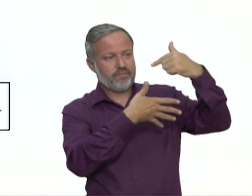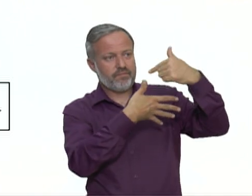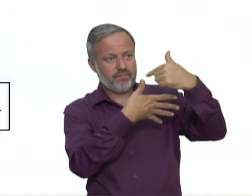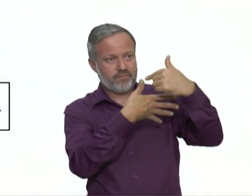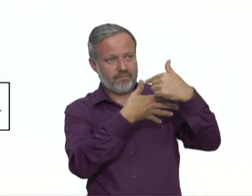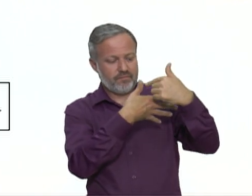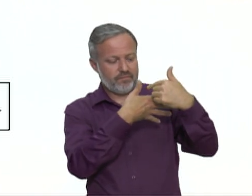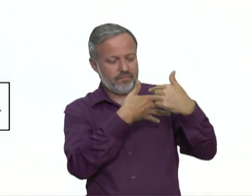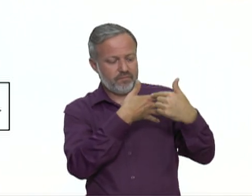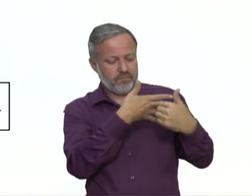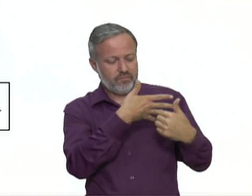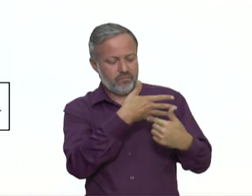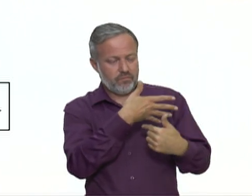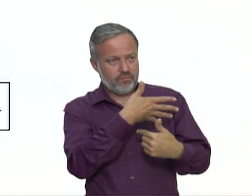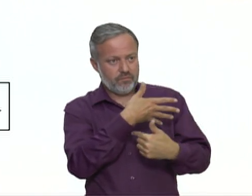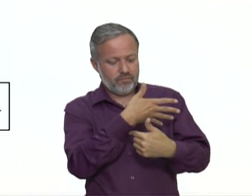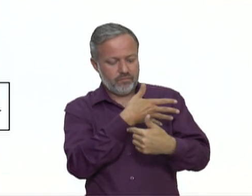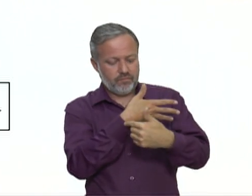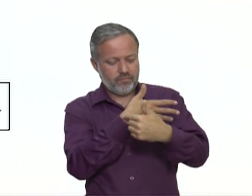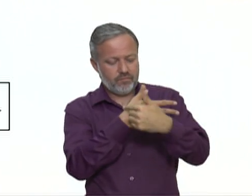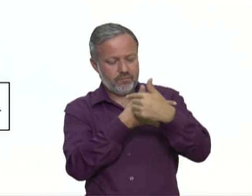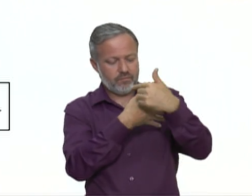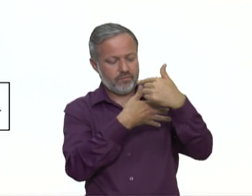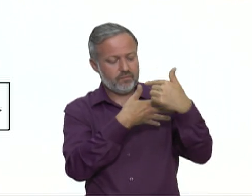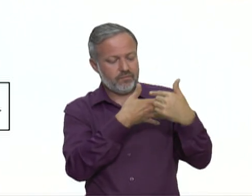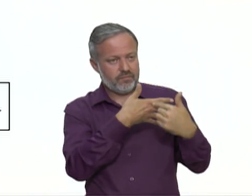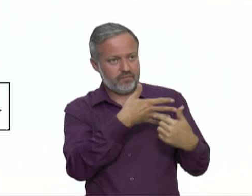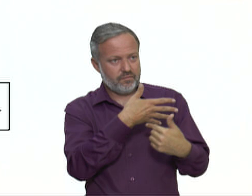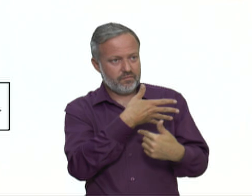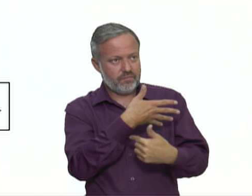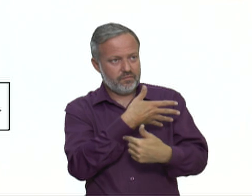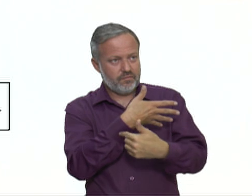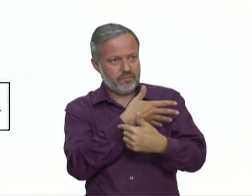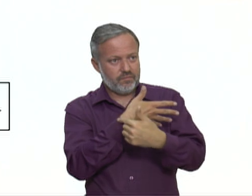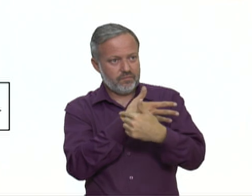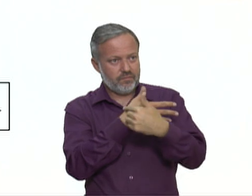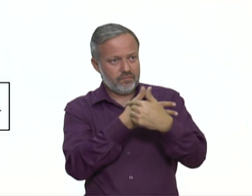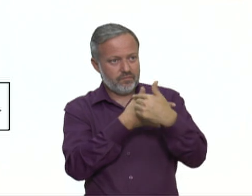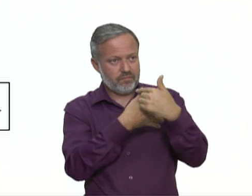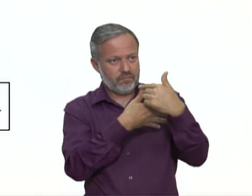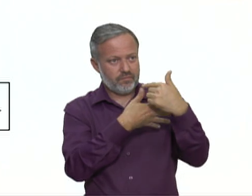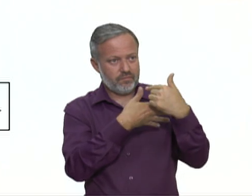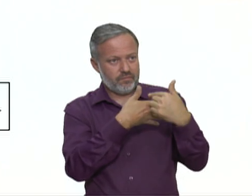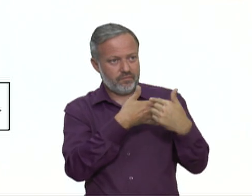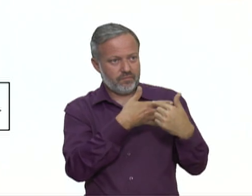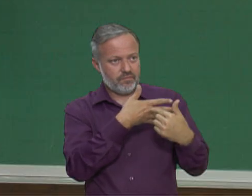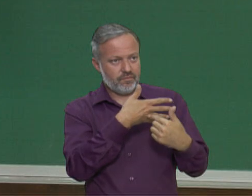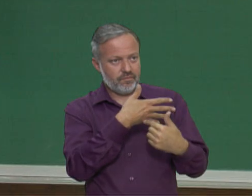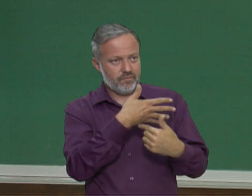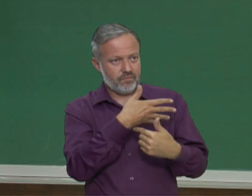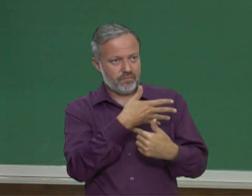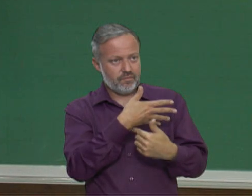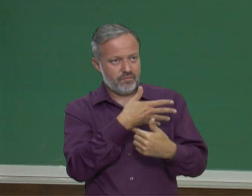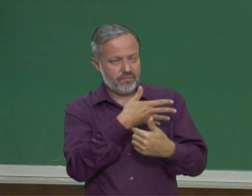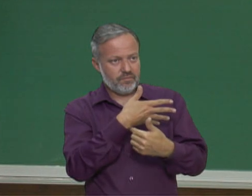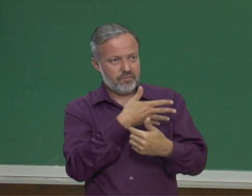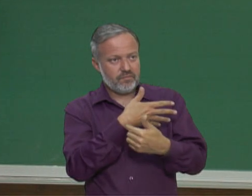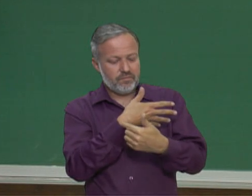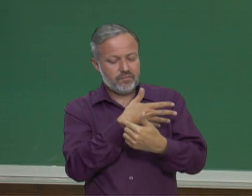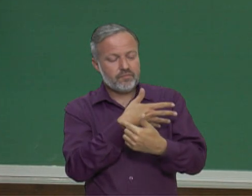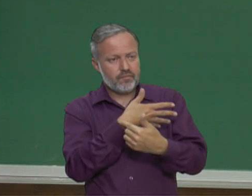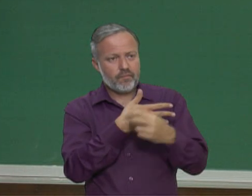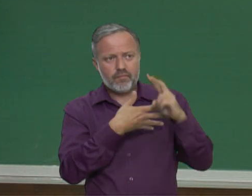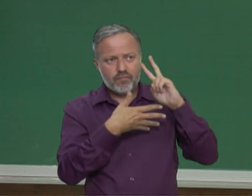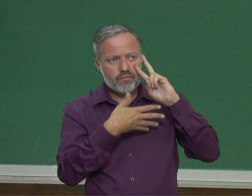esse bloco em evidência? Porque é um bloco que o nosso país aí faz parte, tá? Então aqui pela legenda, vocês podem verificar então quem são